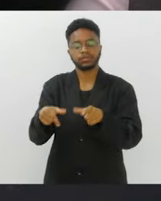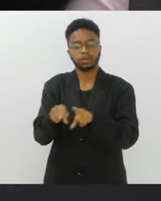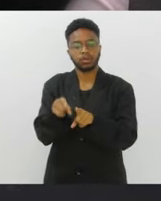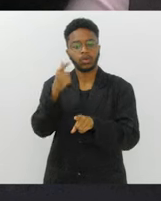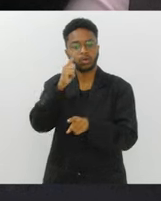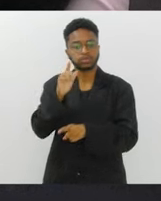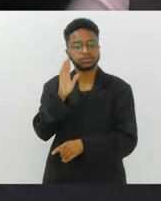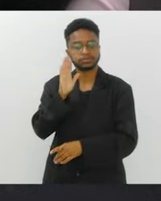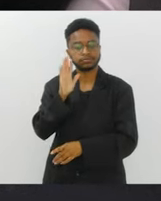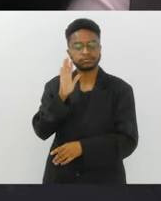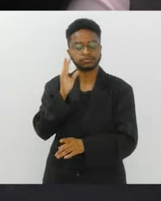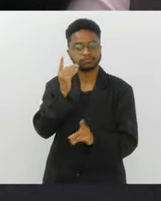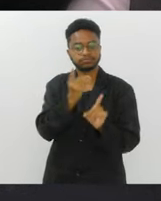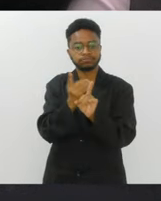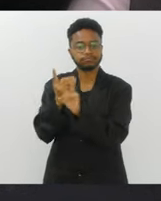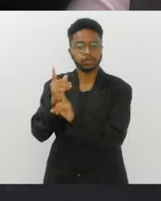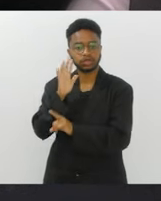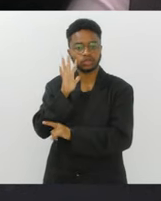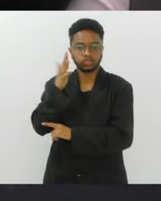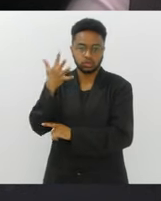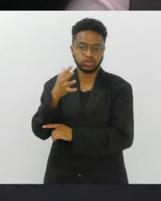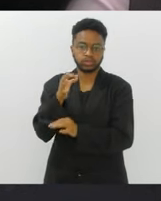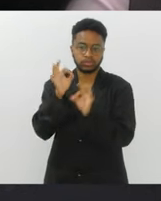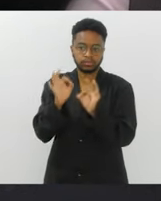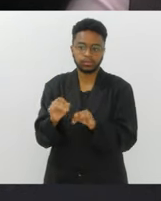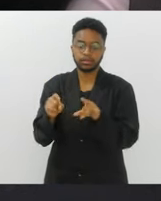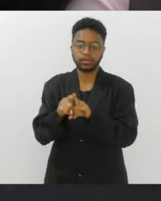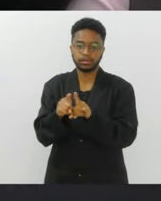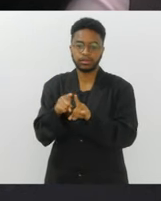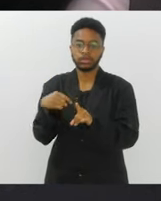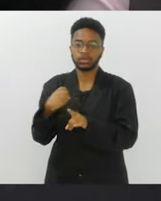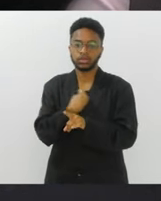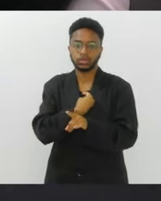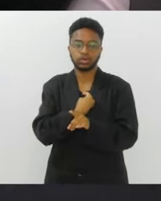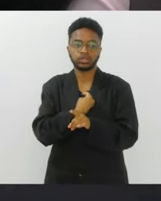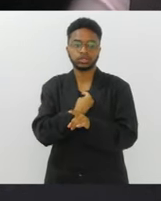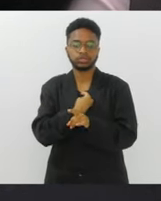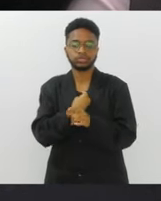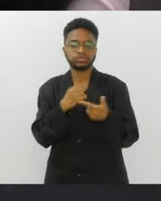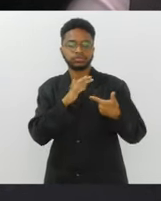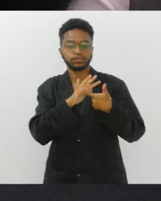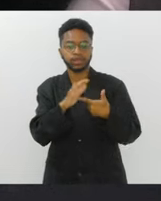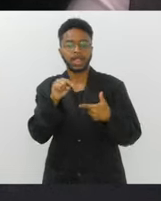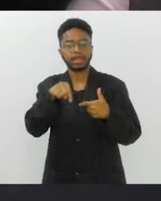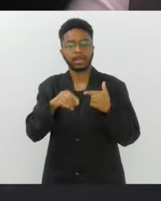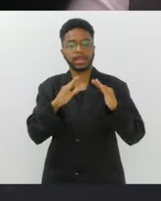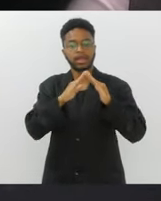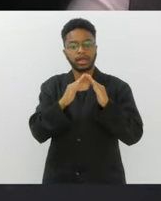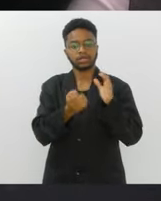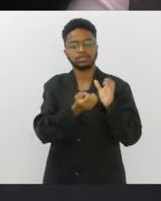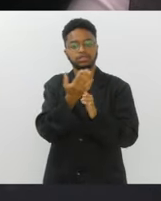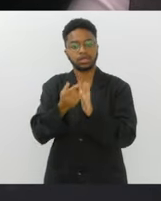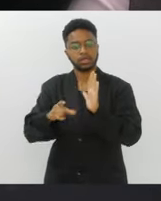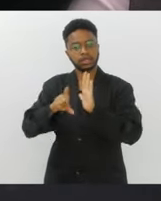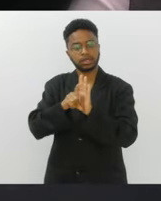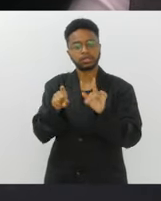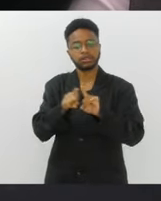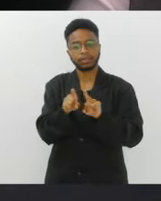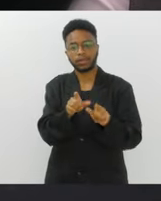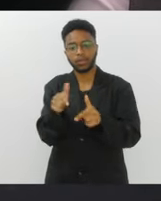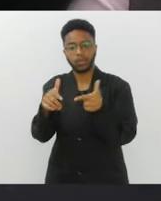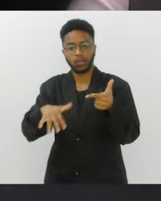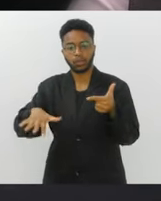buscar soluções estruturantes. Cientificamos também a Casa Legislativa e a todos. E nossa intenção, como Corte